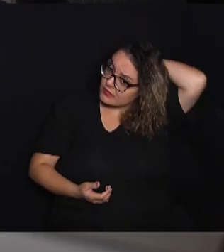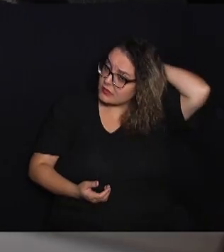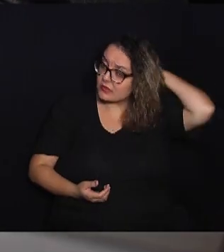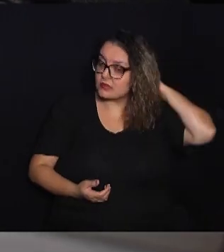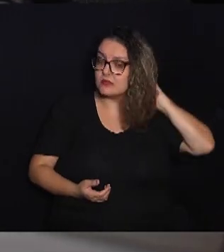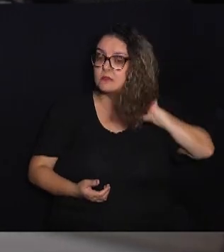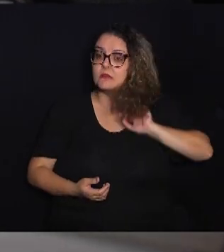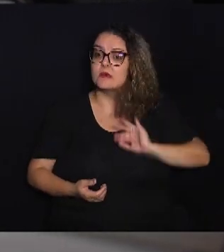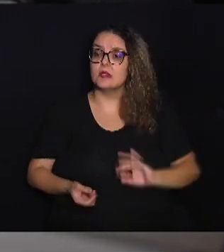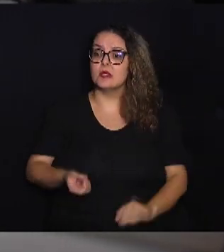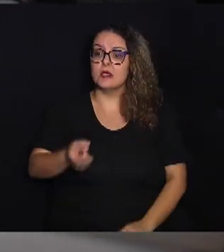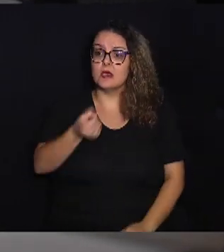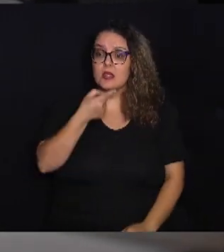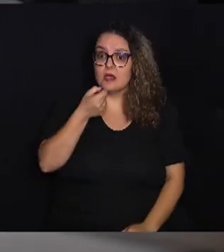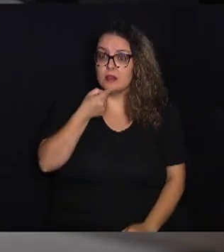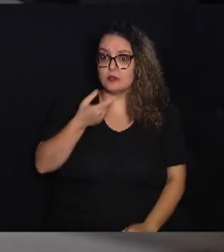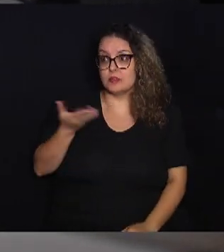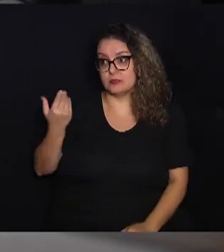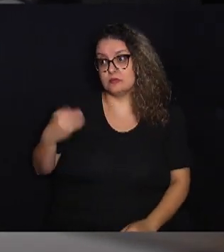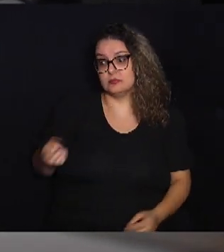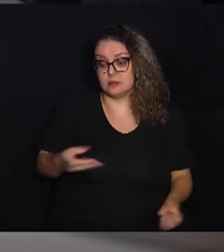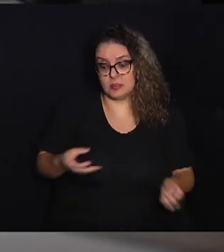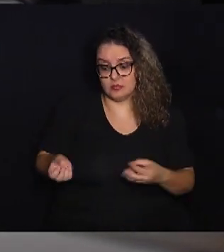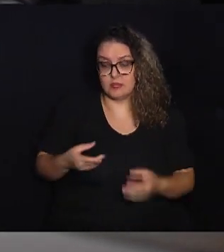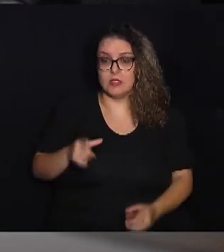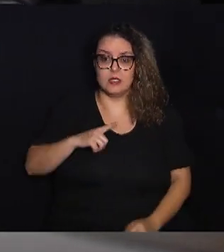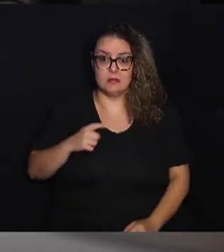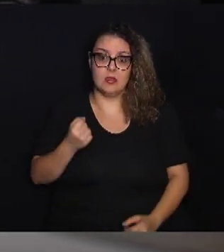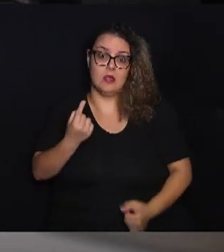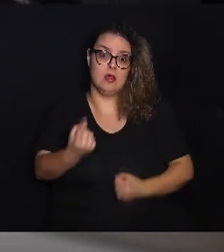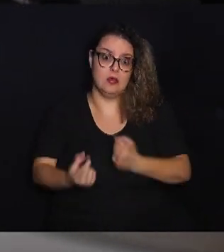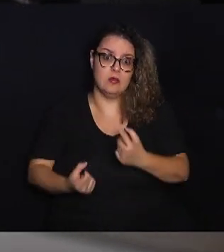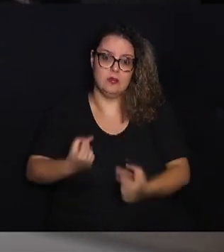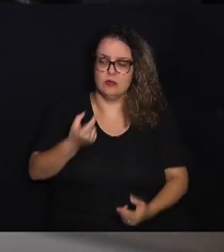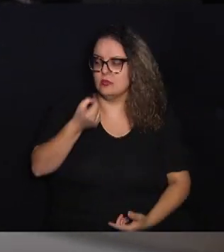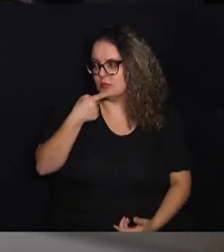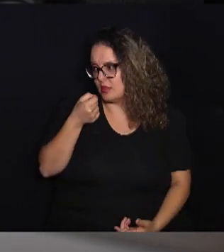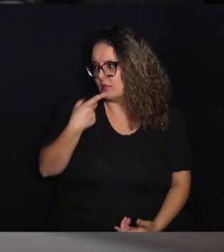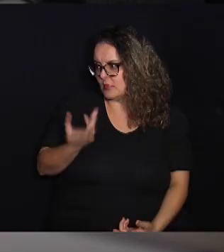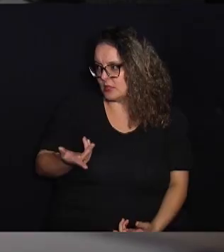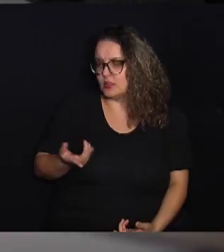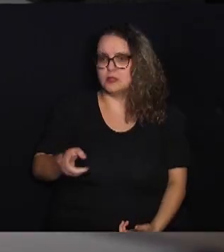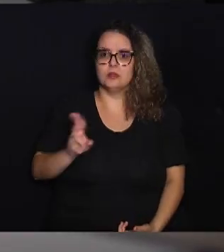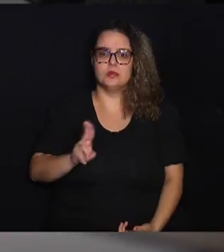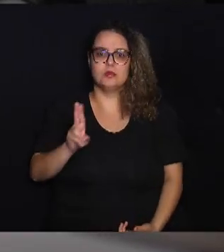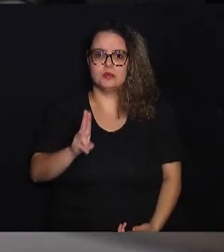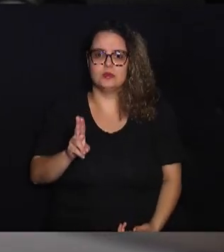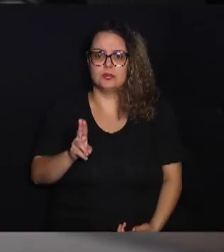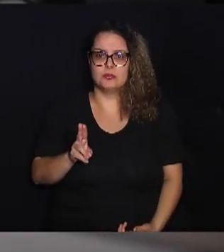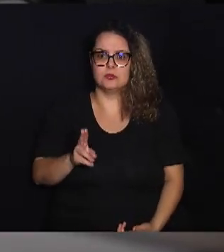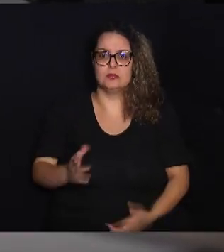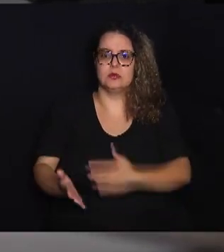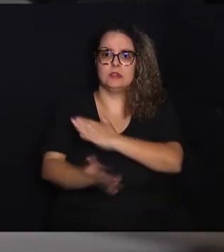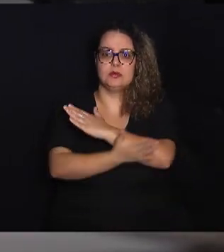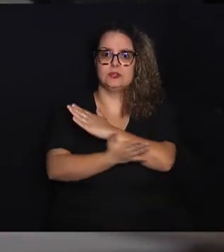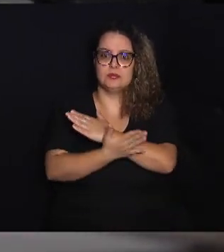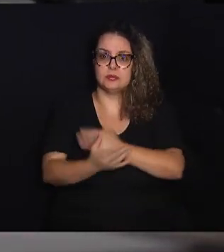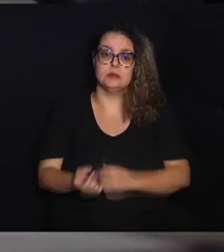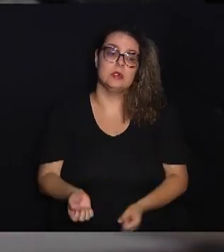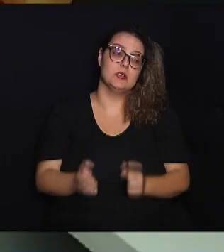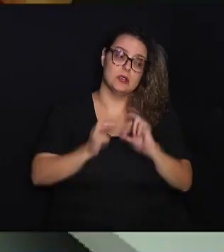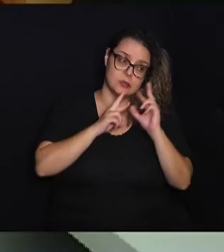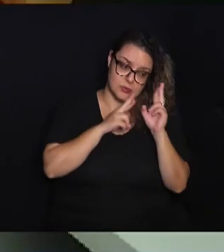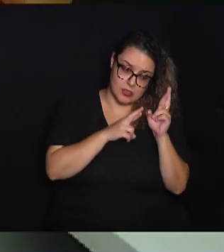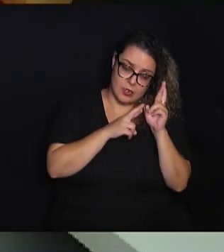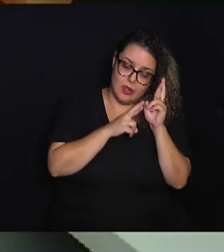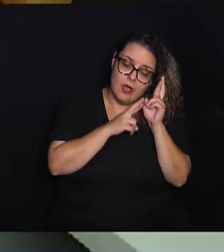né? Pelo menos na era moderna, a gente sempre teve algum remédio que a gente usa como muleta para dormir, né? Então, já